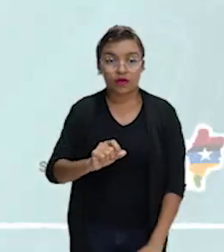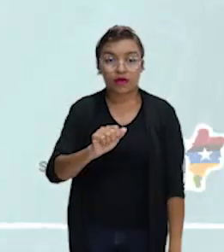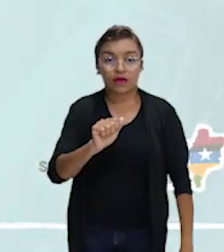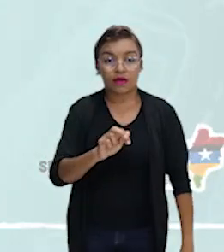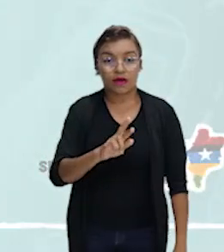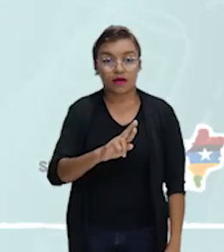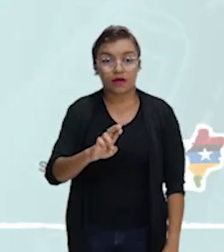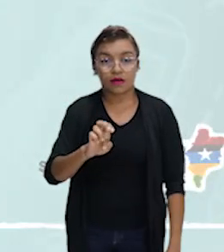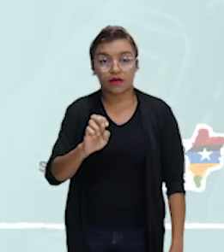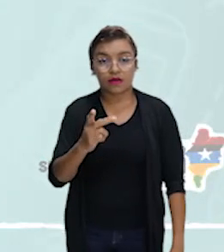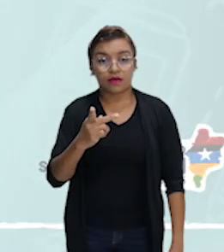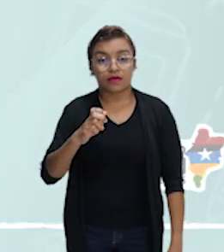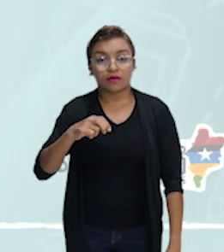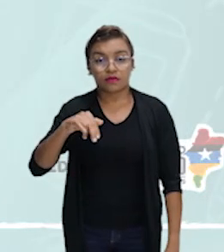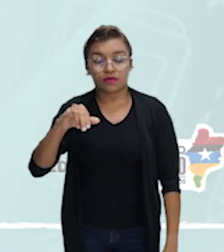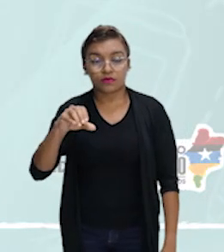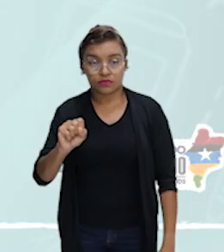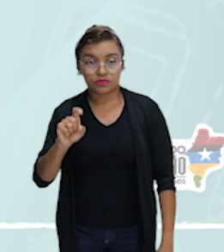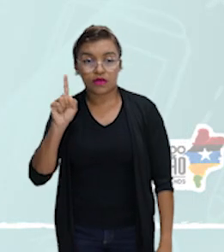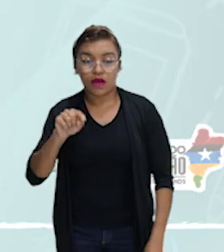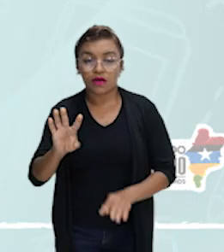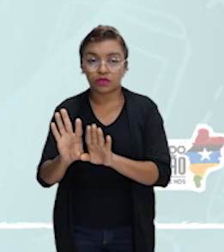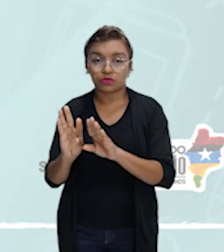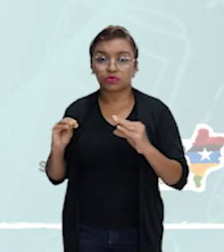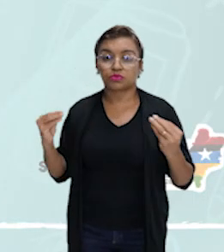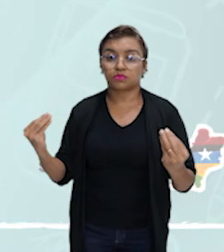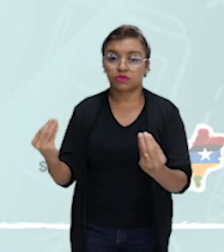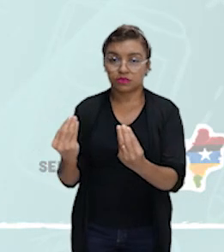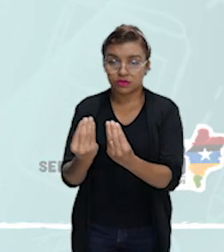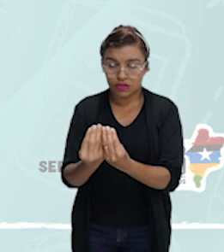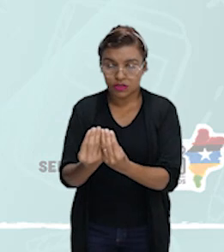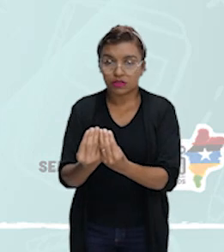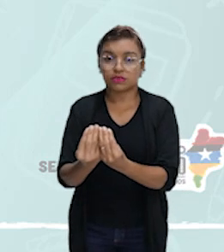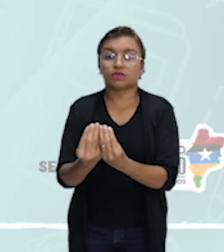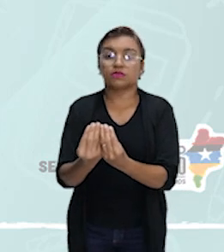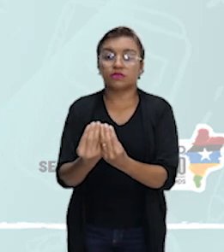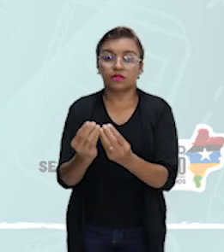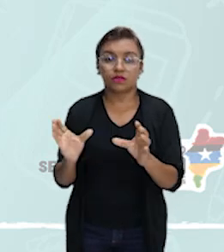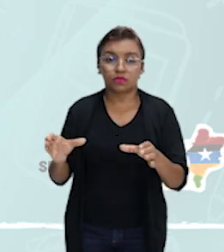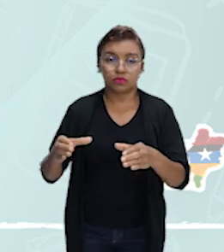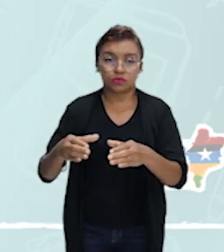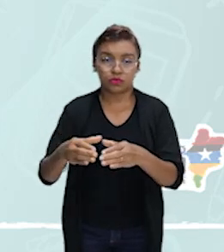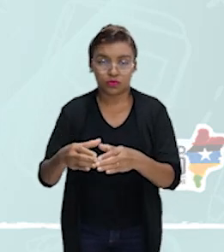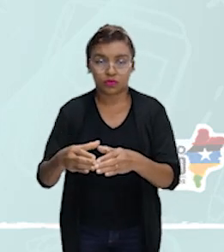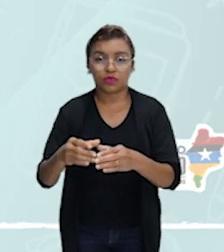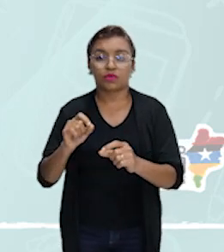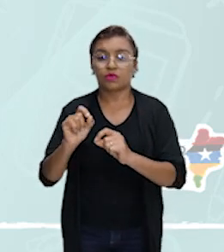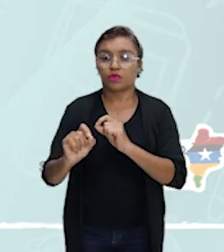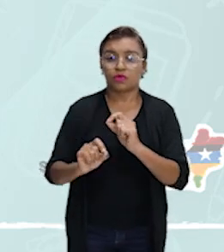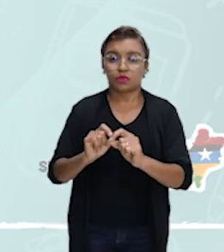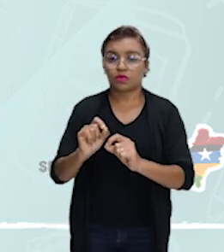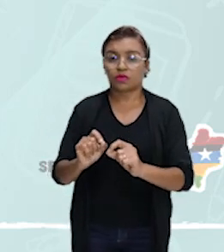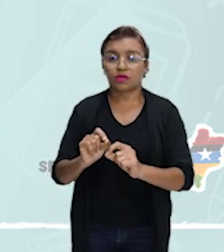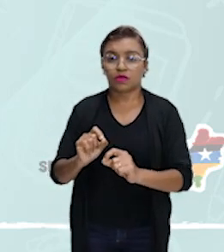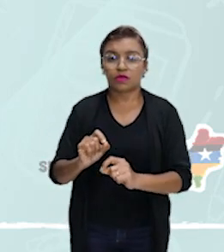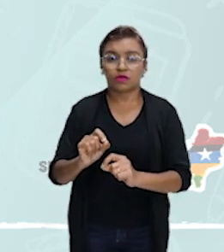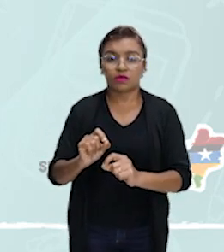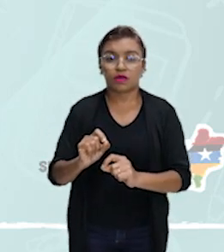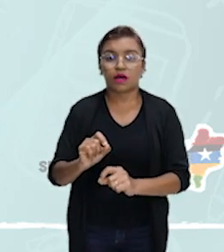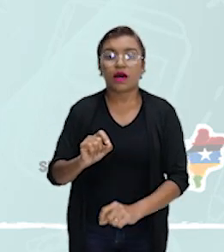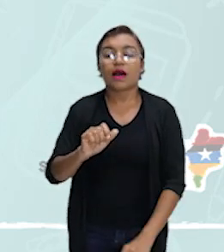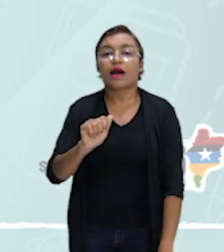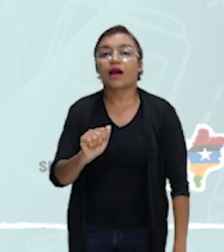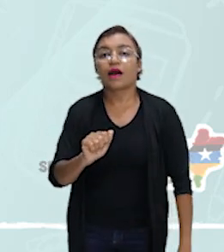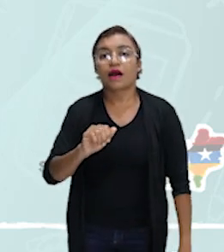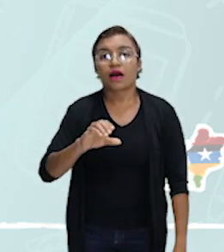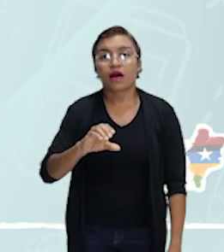sal é toda substância que, em solução aquosa, vamos para aí. Turma, solução aquosa, aquosa